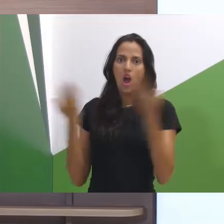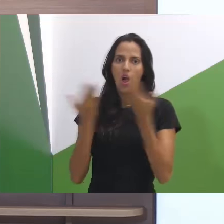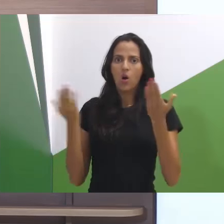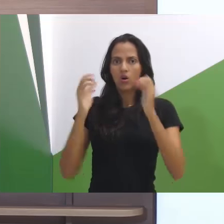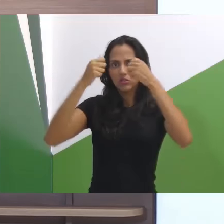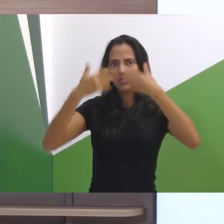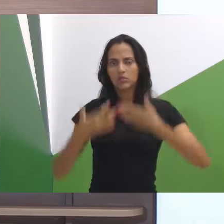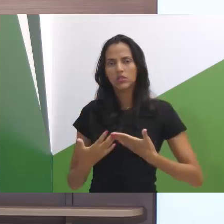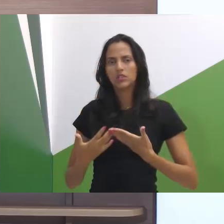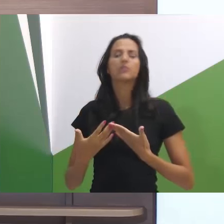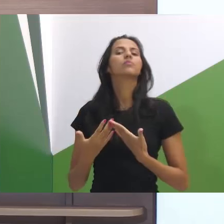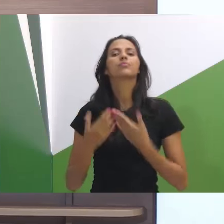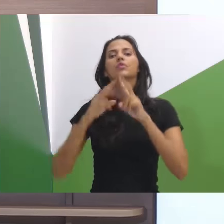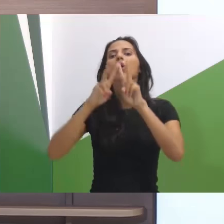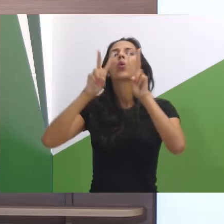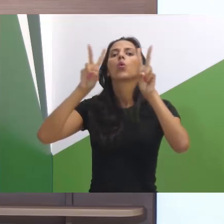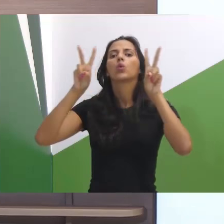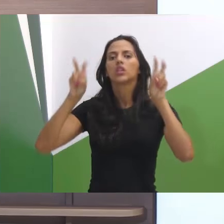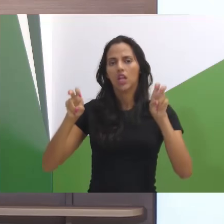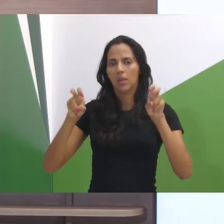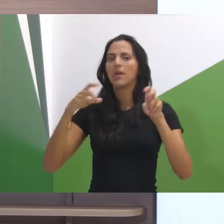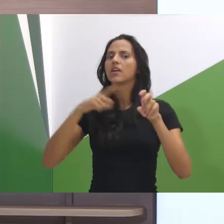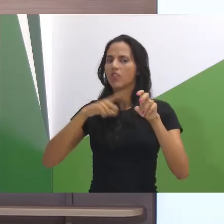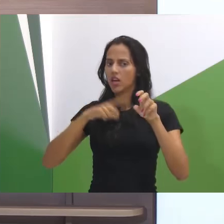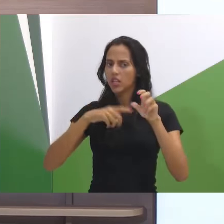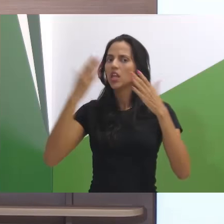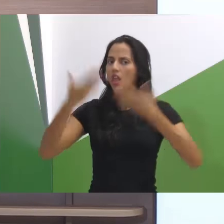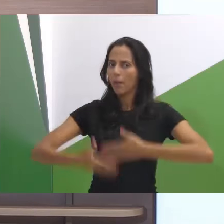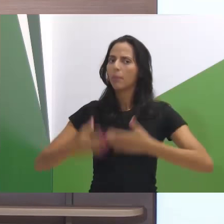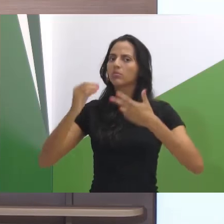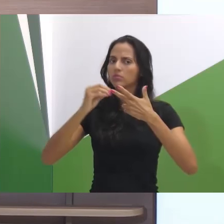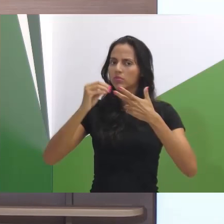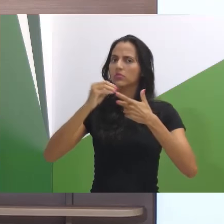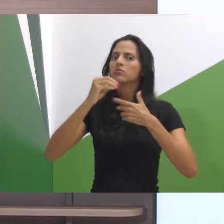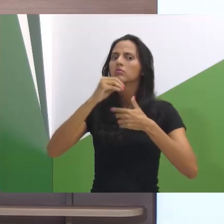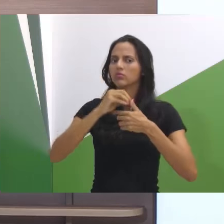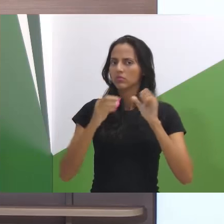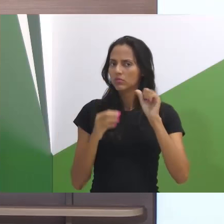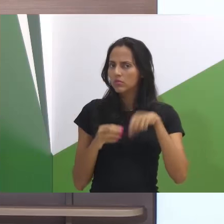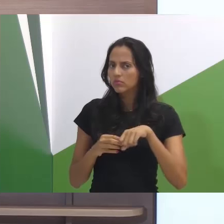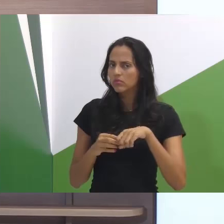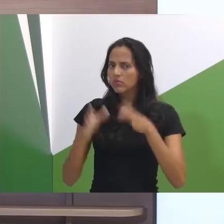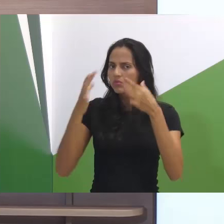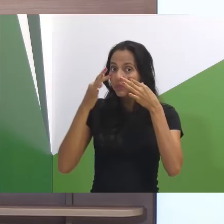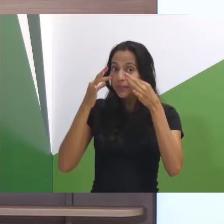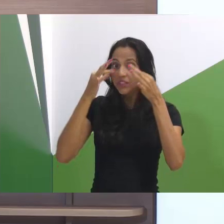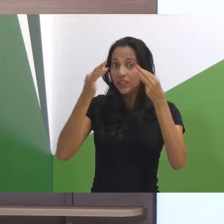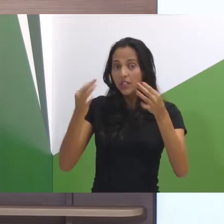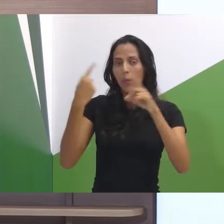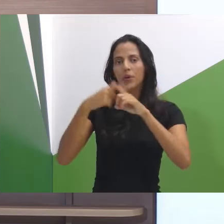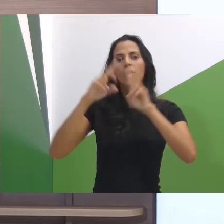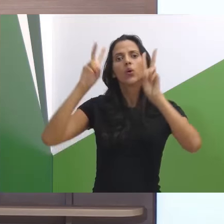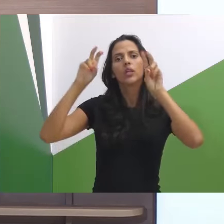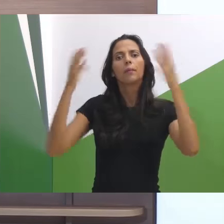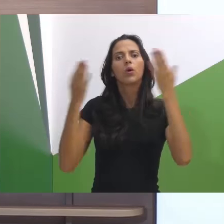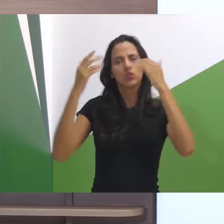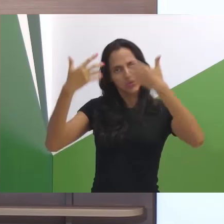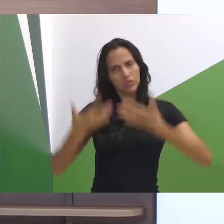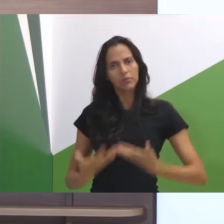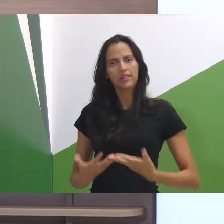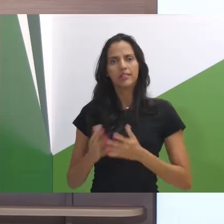Brasil, perdão Um tema recorrente no Enem Que está sempre aparecendo aí Então vamos prestar um pouco de atenção Que eu vou tentar explicar isso para